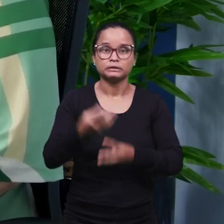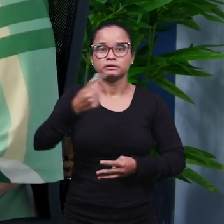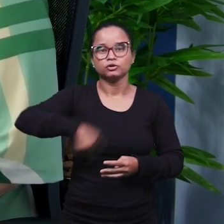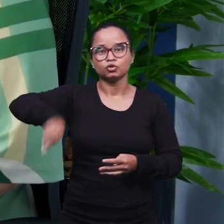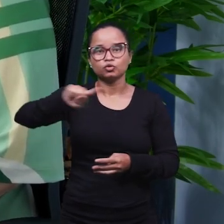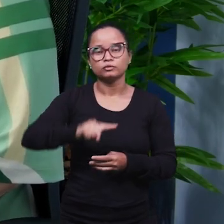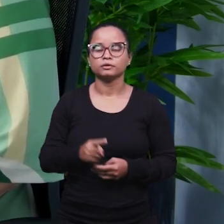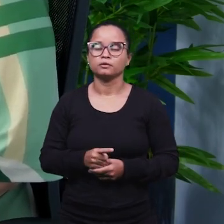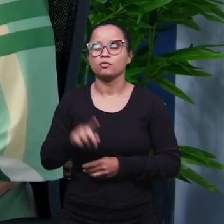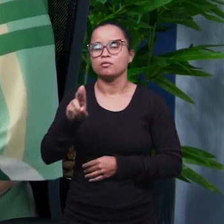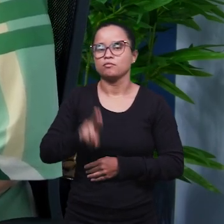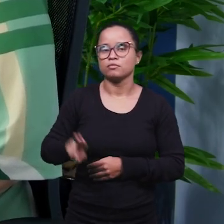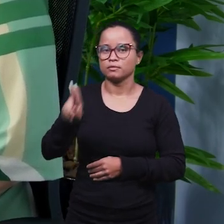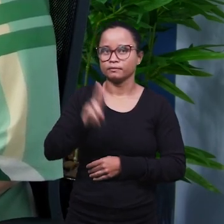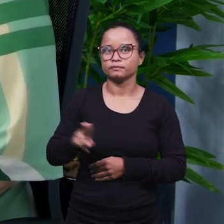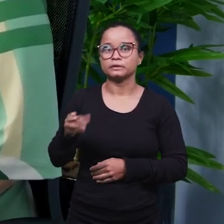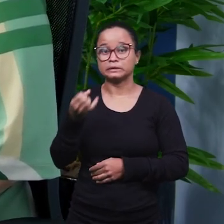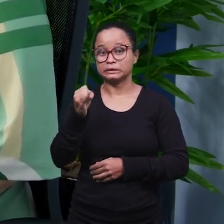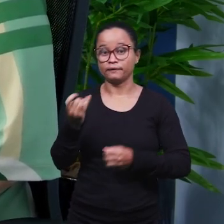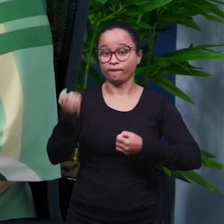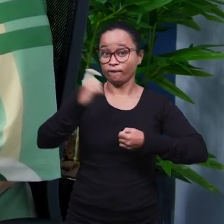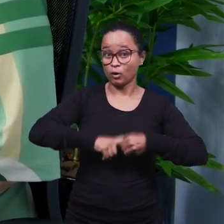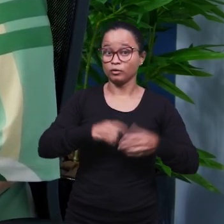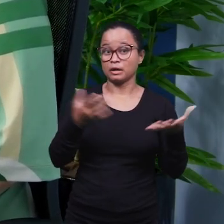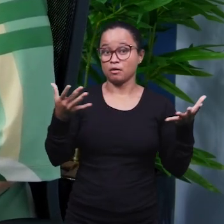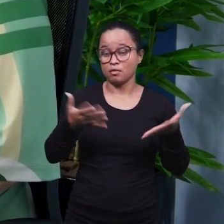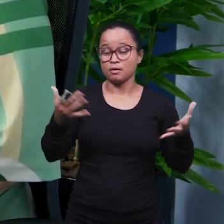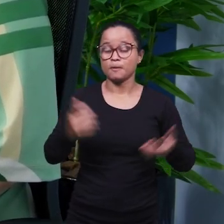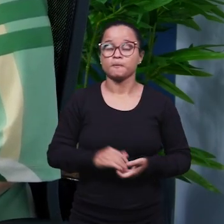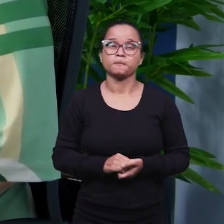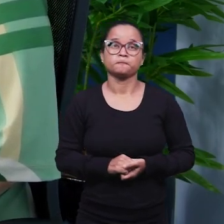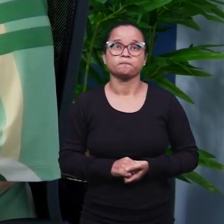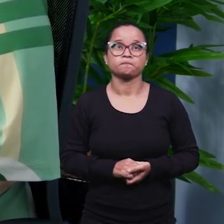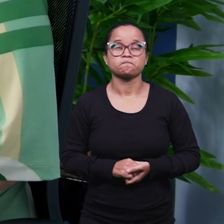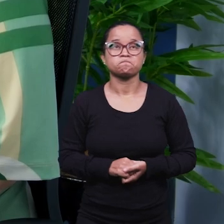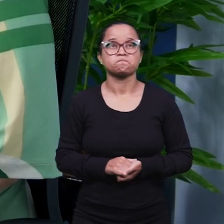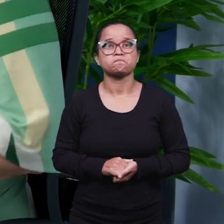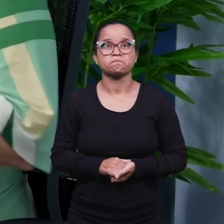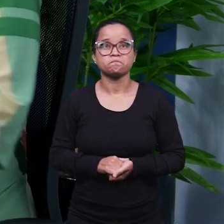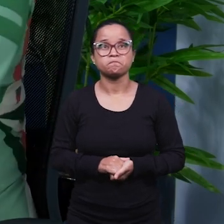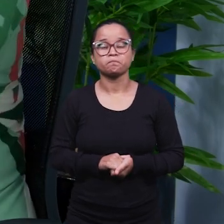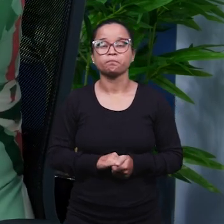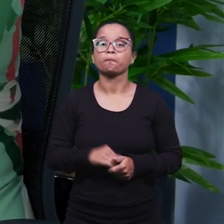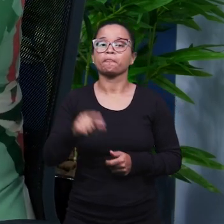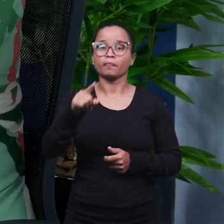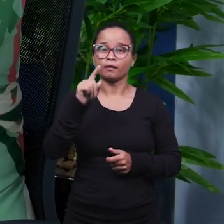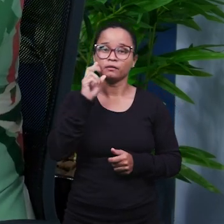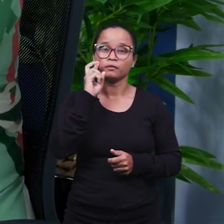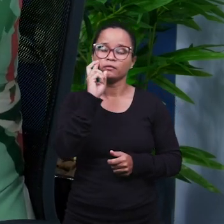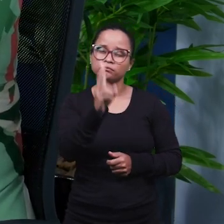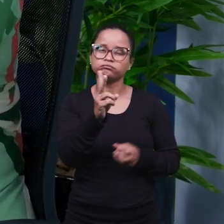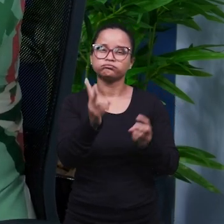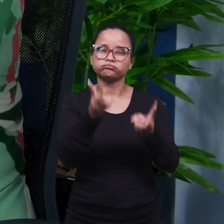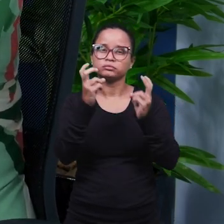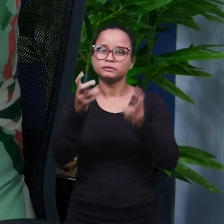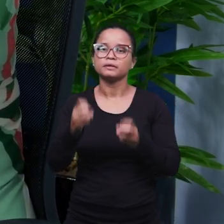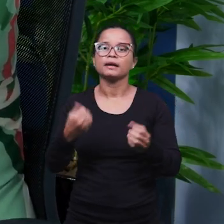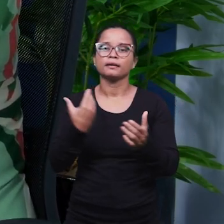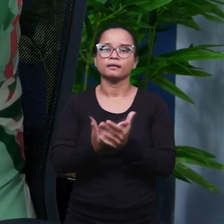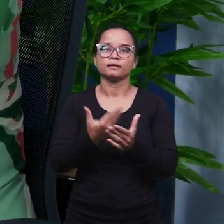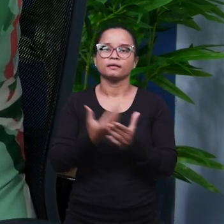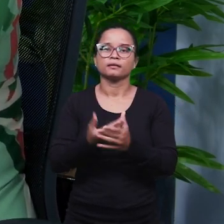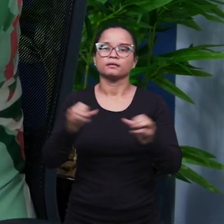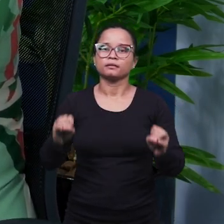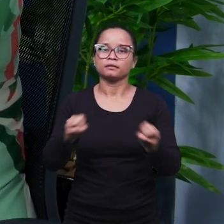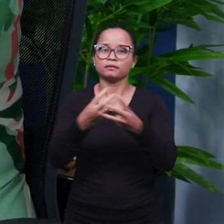estamos usando, se nós voltarmos, vocês vão ver que a aula em